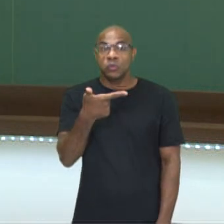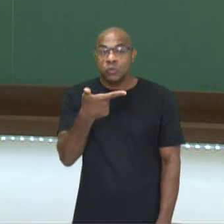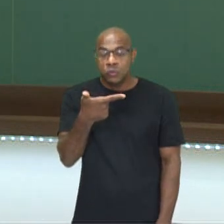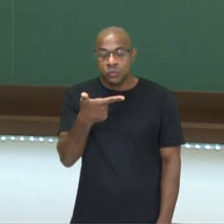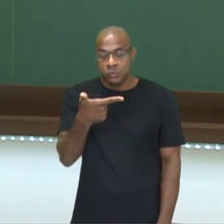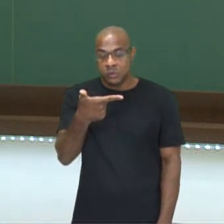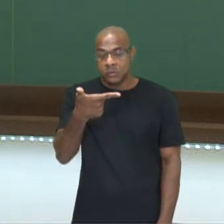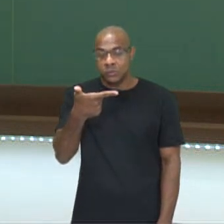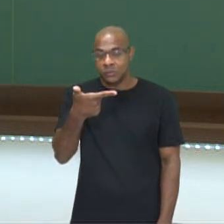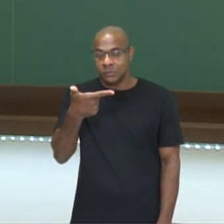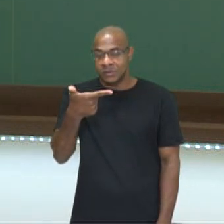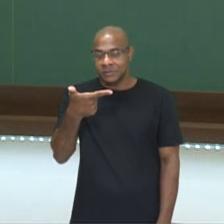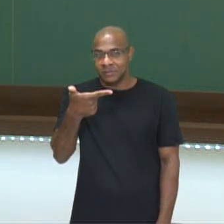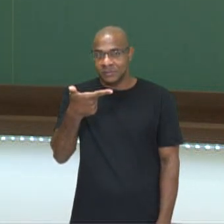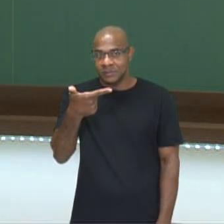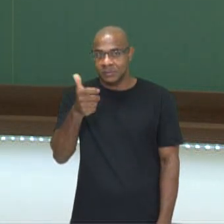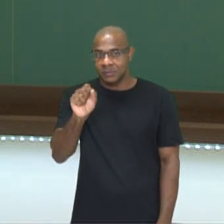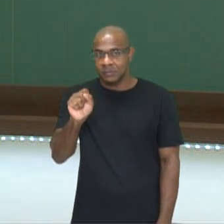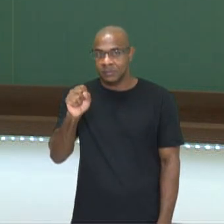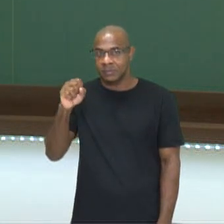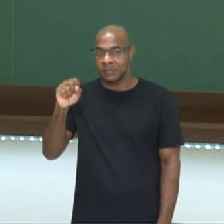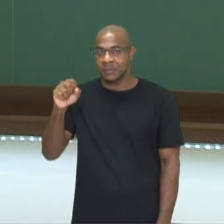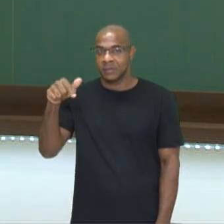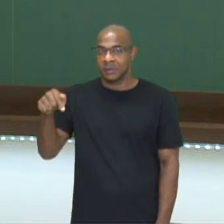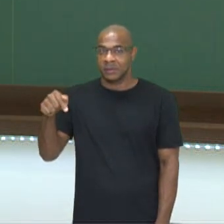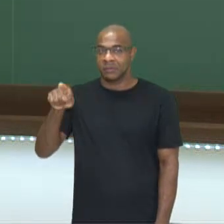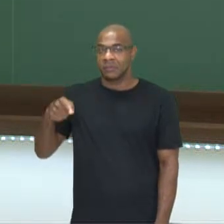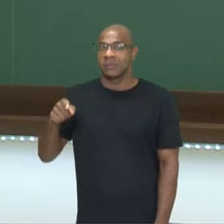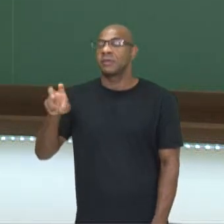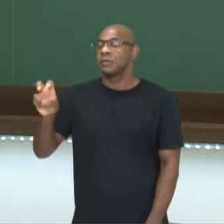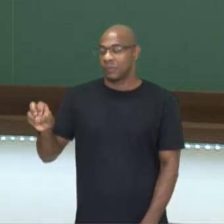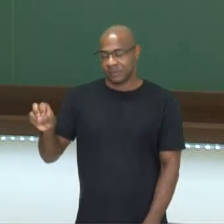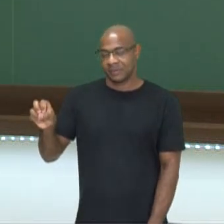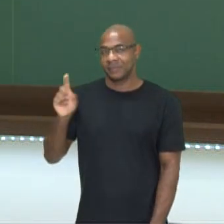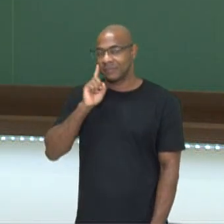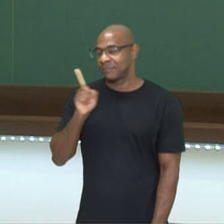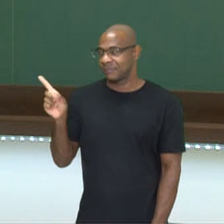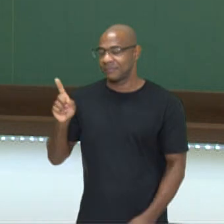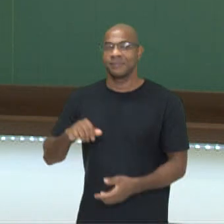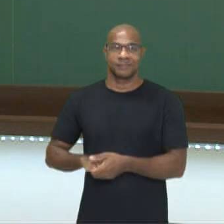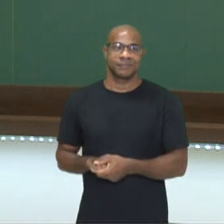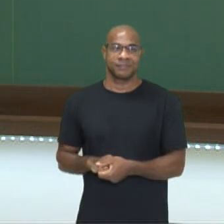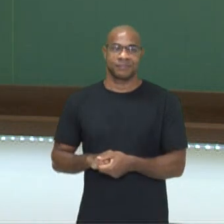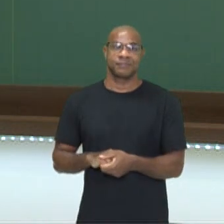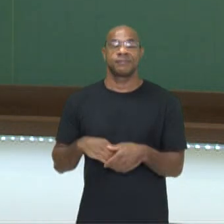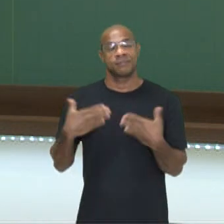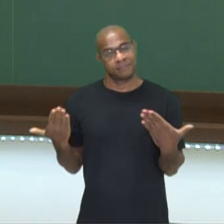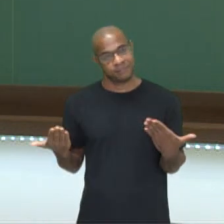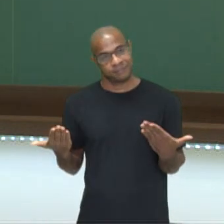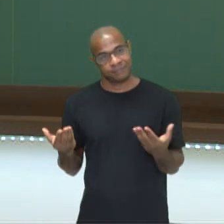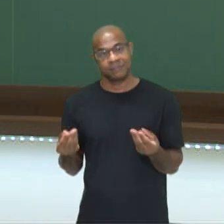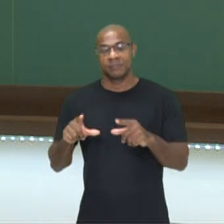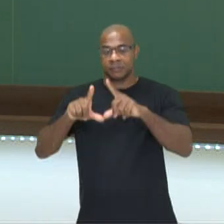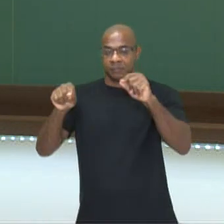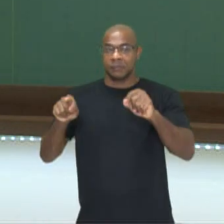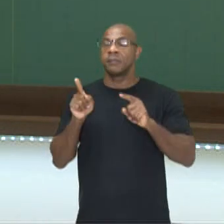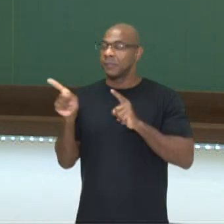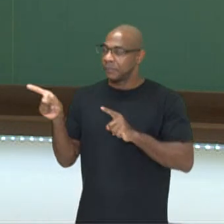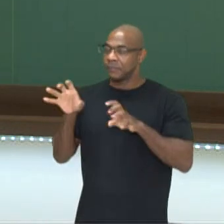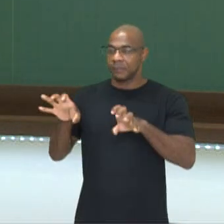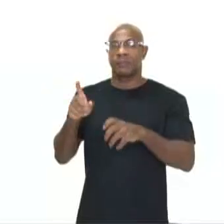287,50. Juro mais capital. Ok? Então, é isso. A aplicação da fórmula é essa